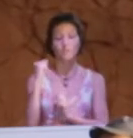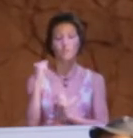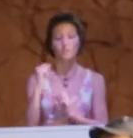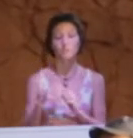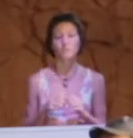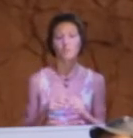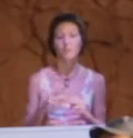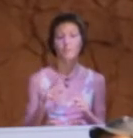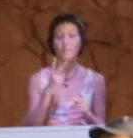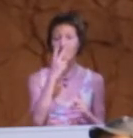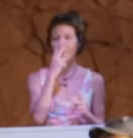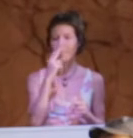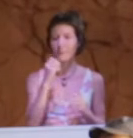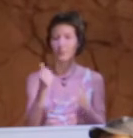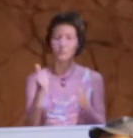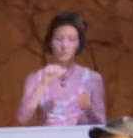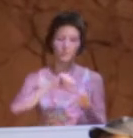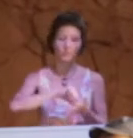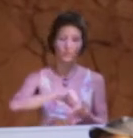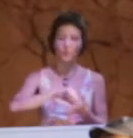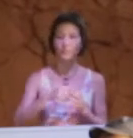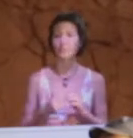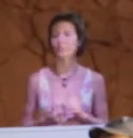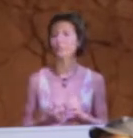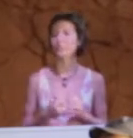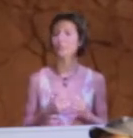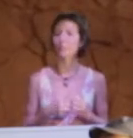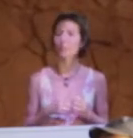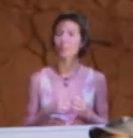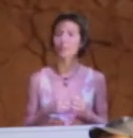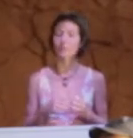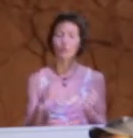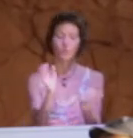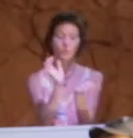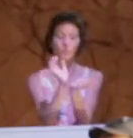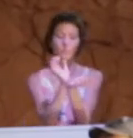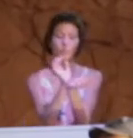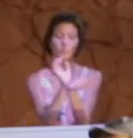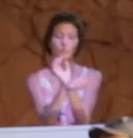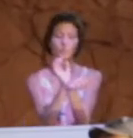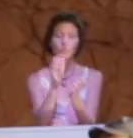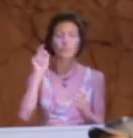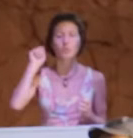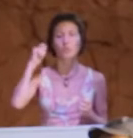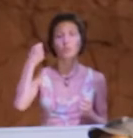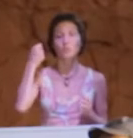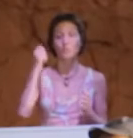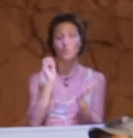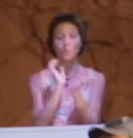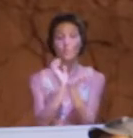vários tipos de estratégia, mas tem uma estratégia que o povo negro e o povo quilombola e o povo indígena não deixaram